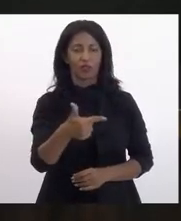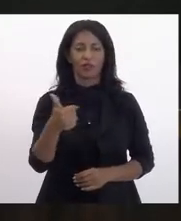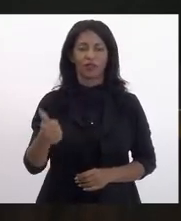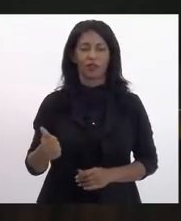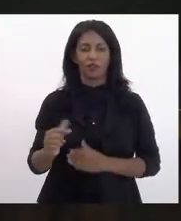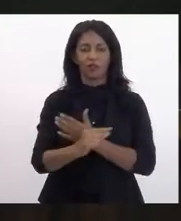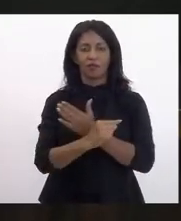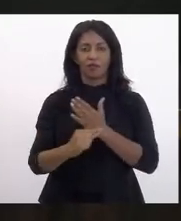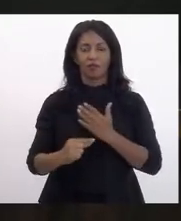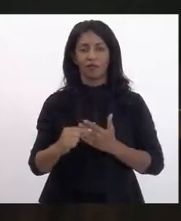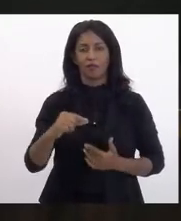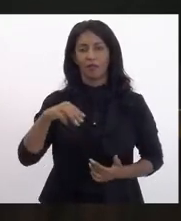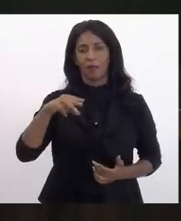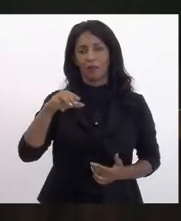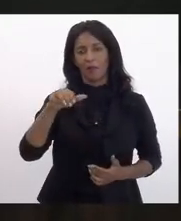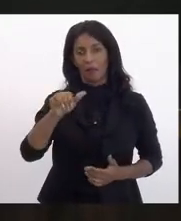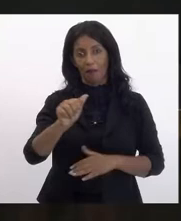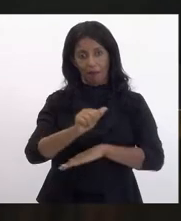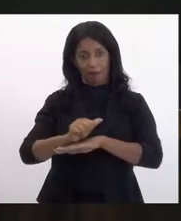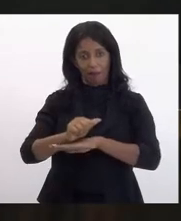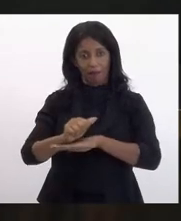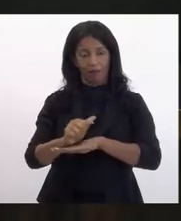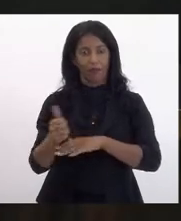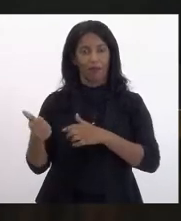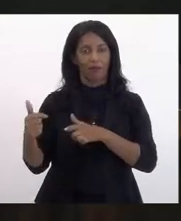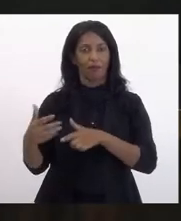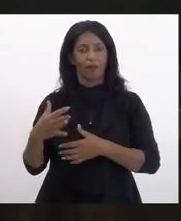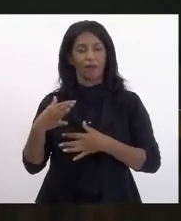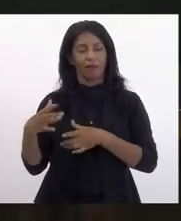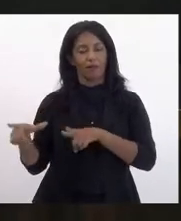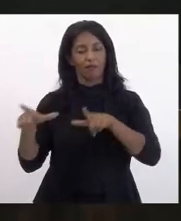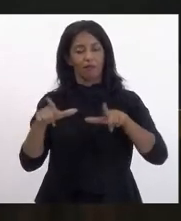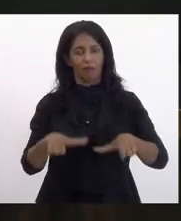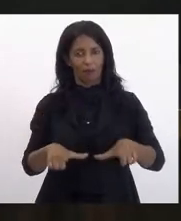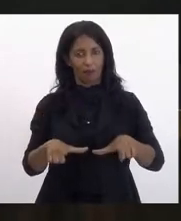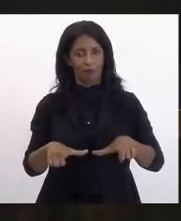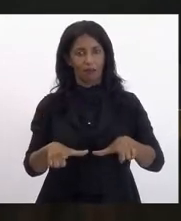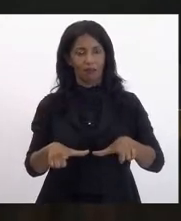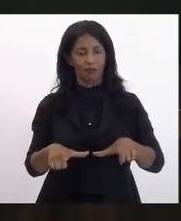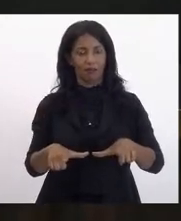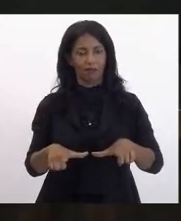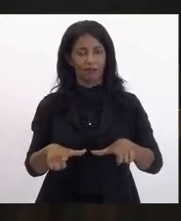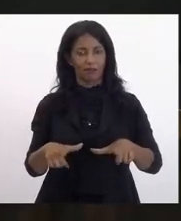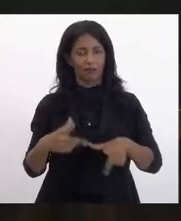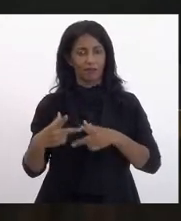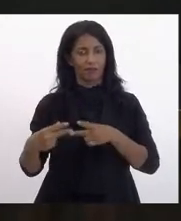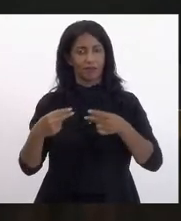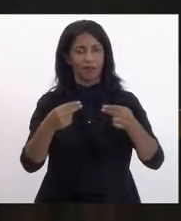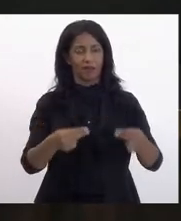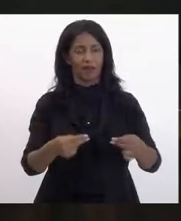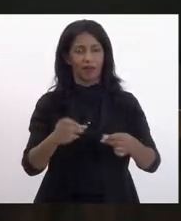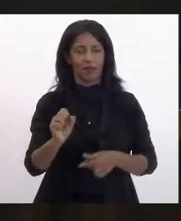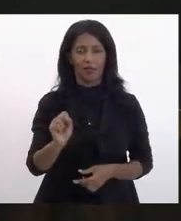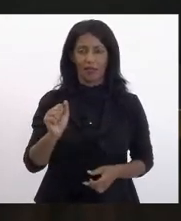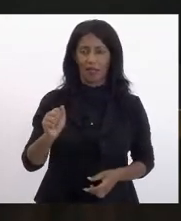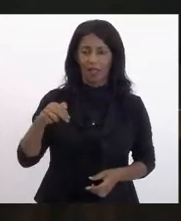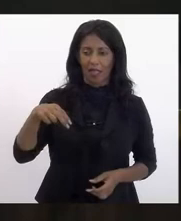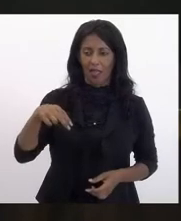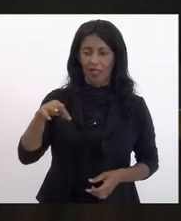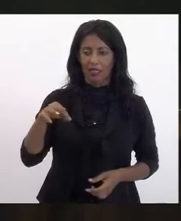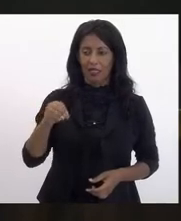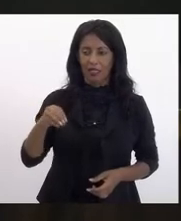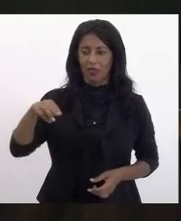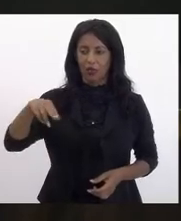799/2021, de autoria do deputado Marcos Abraão, que concede o prêmio José de Alencar ao senhor Santo Mário